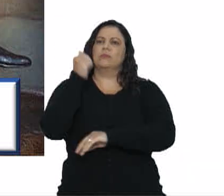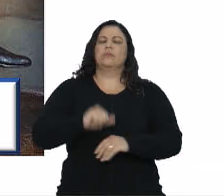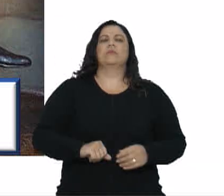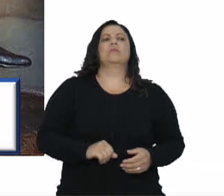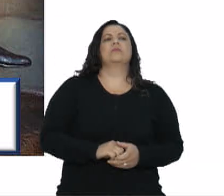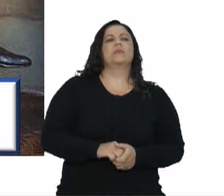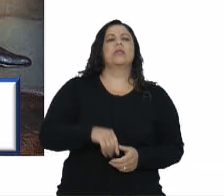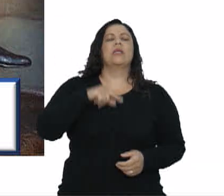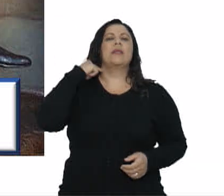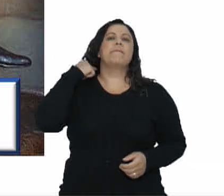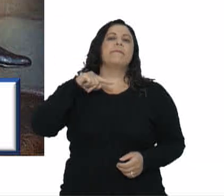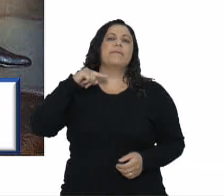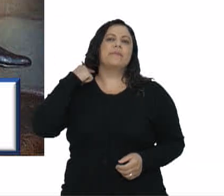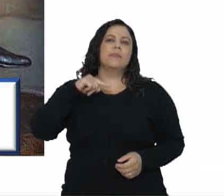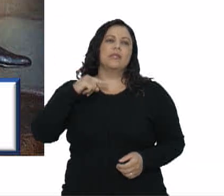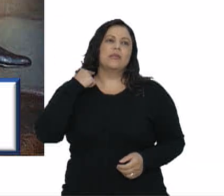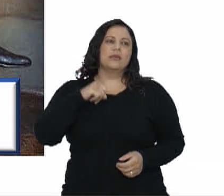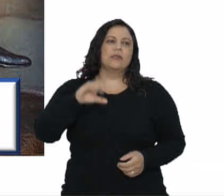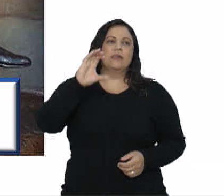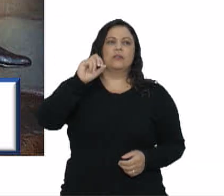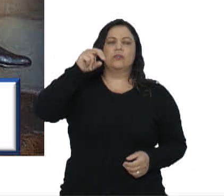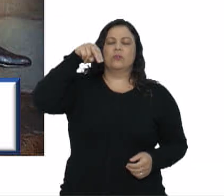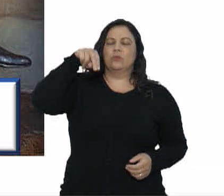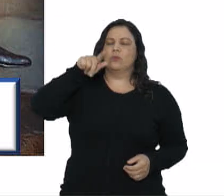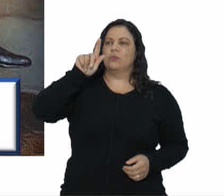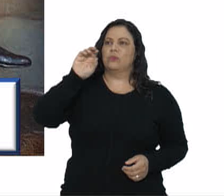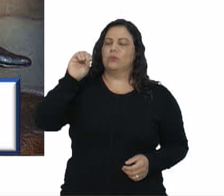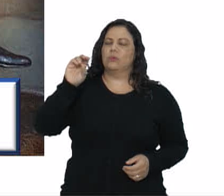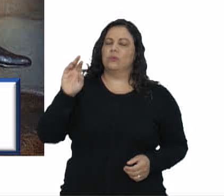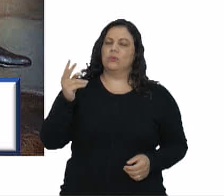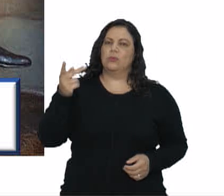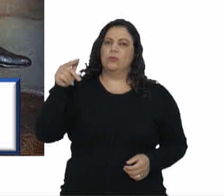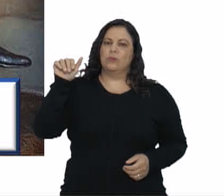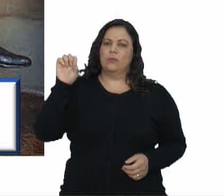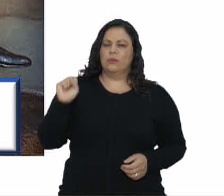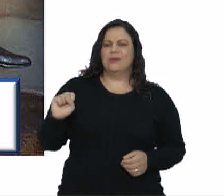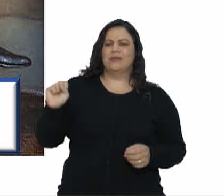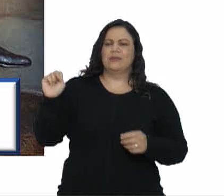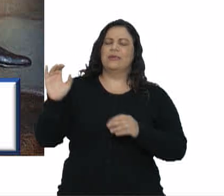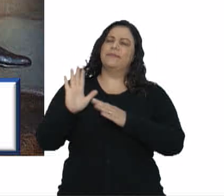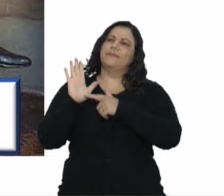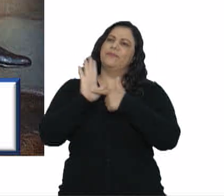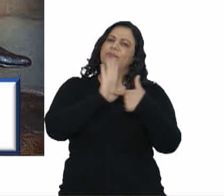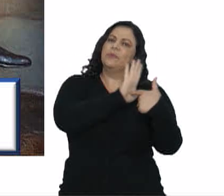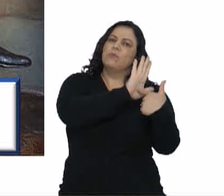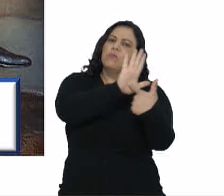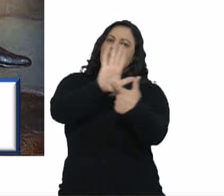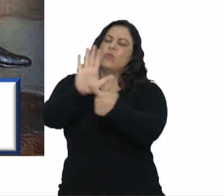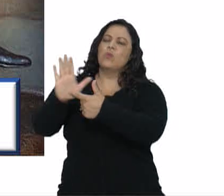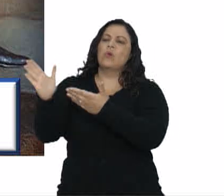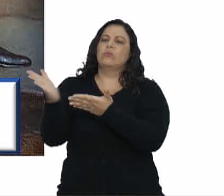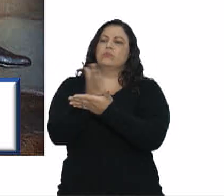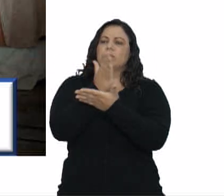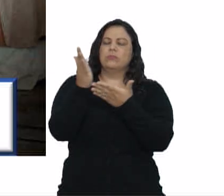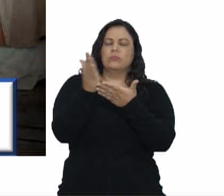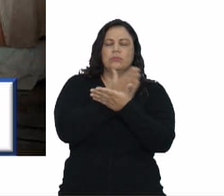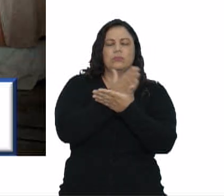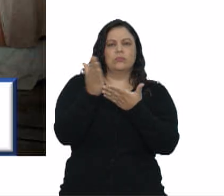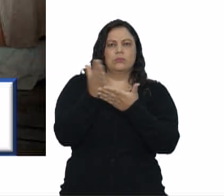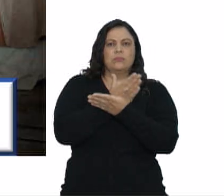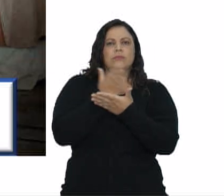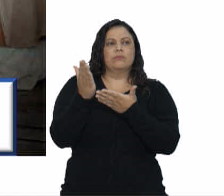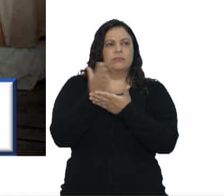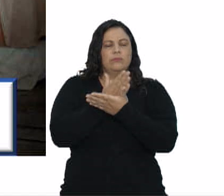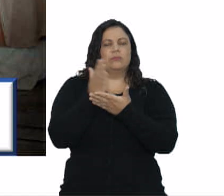Minas Gerais. Pessoal, ele retrata todas as cenas bíblicas ali, né, as passagens bíblicas, o carregamento da cruz, vai ter